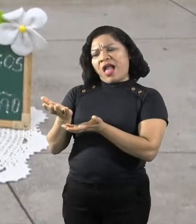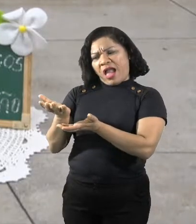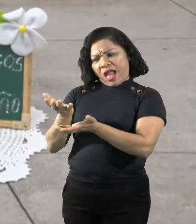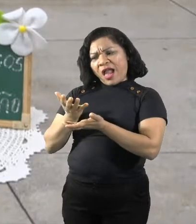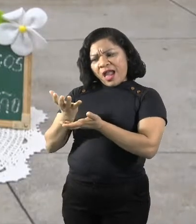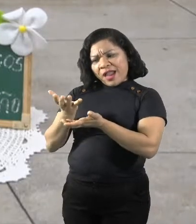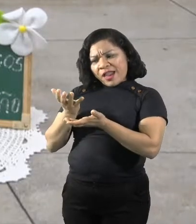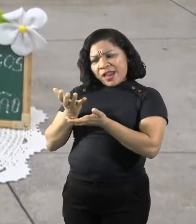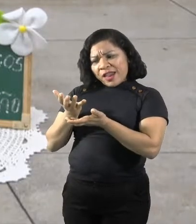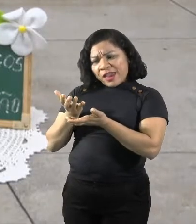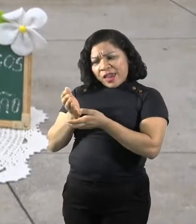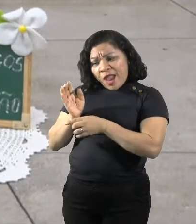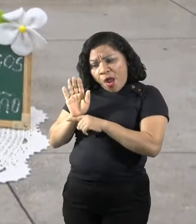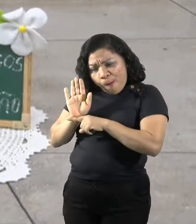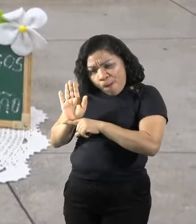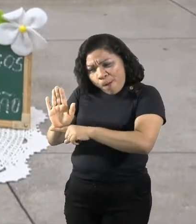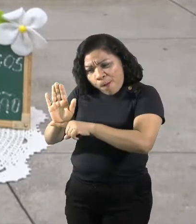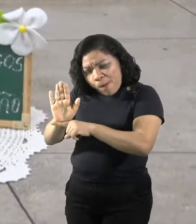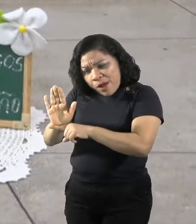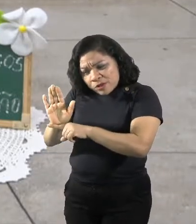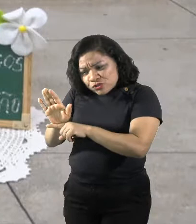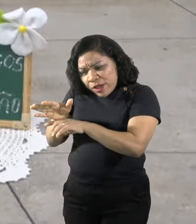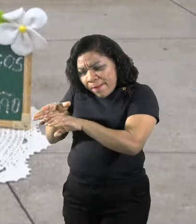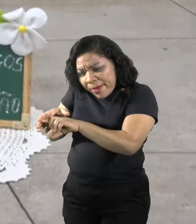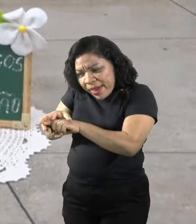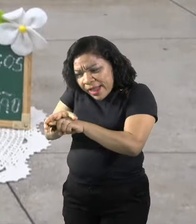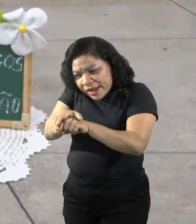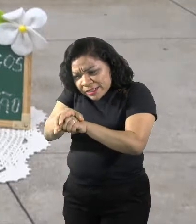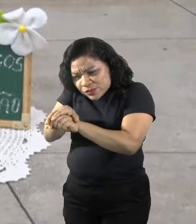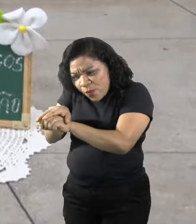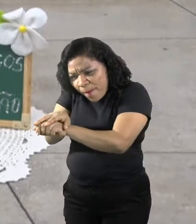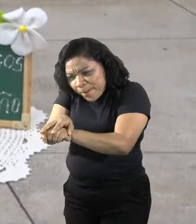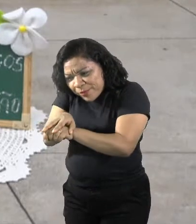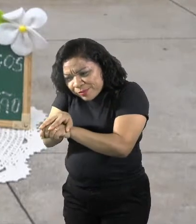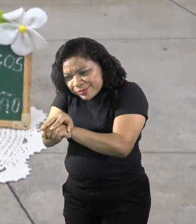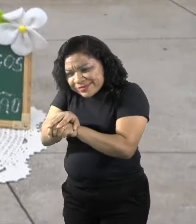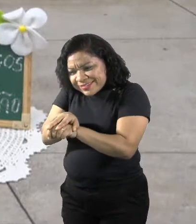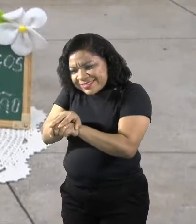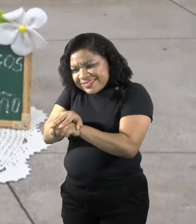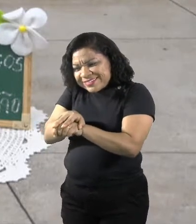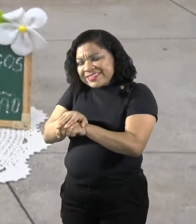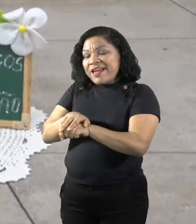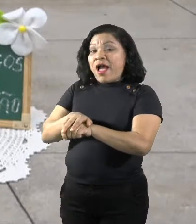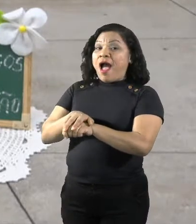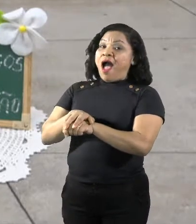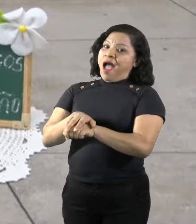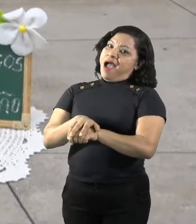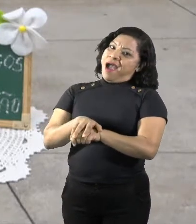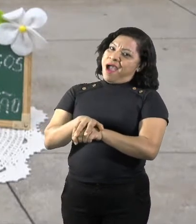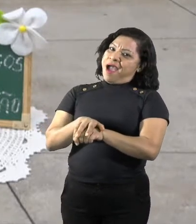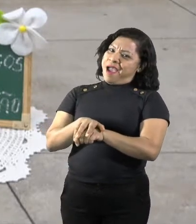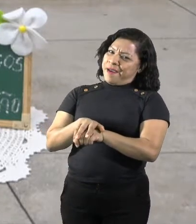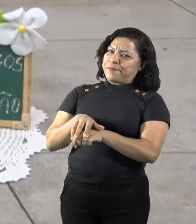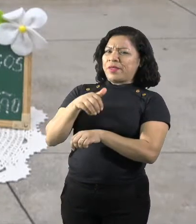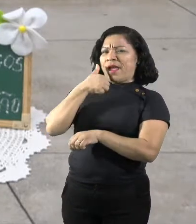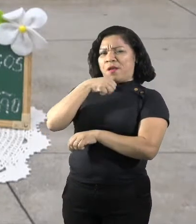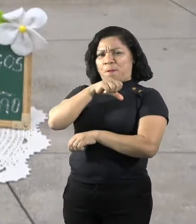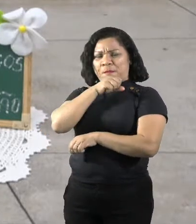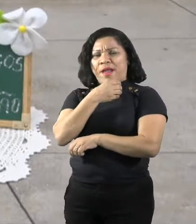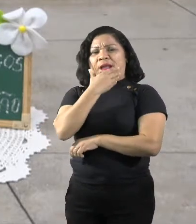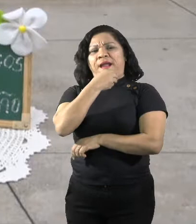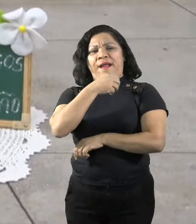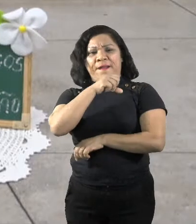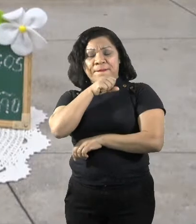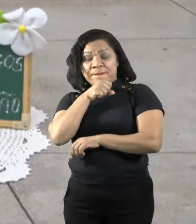sua mão para a gente fazer um desenho bem lindo? É o momento que você, pai, vai testar a mãe, a